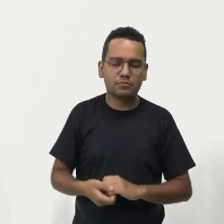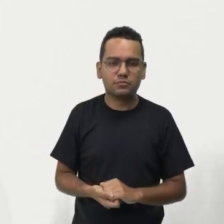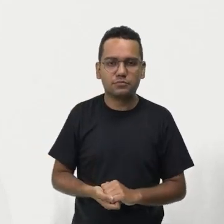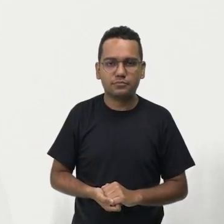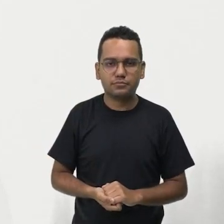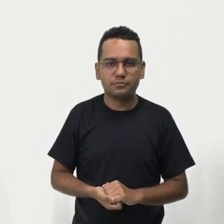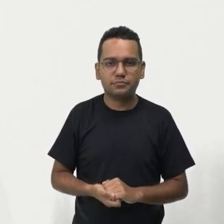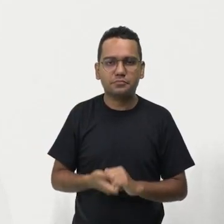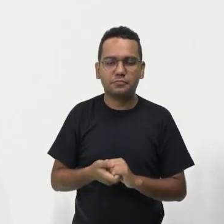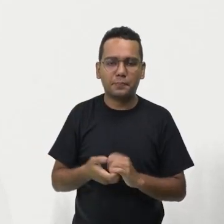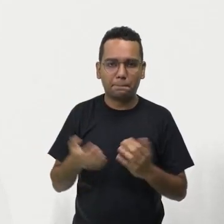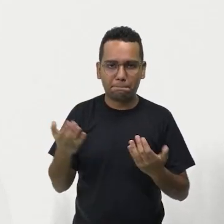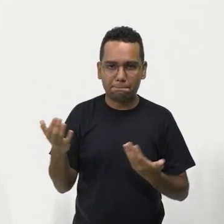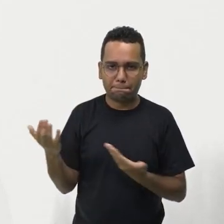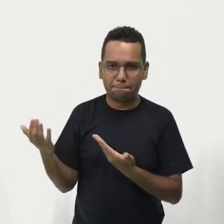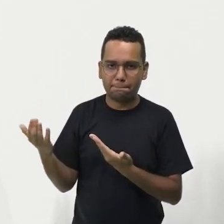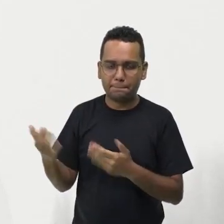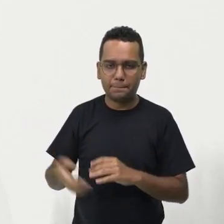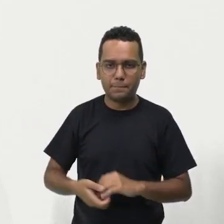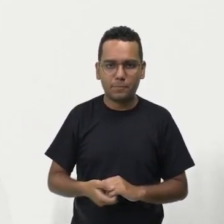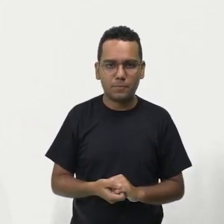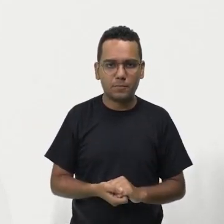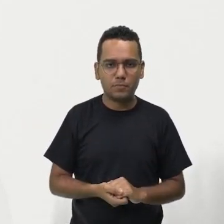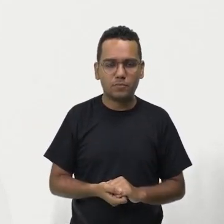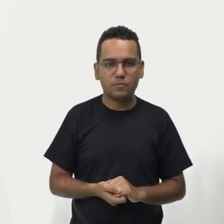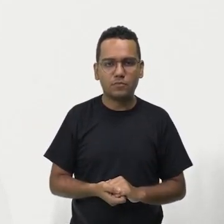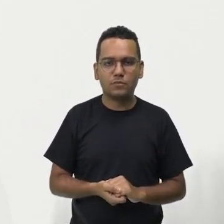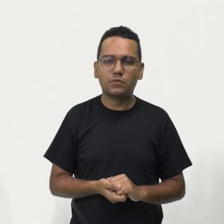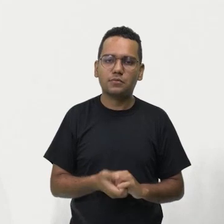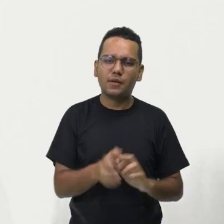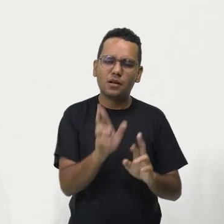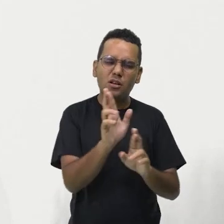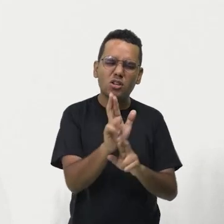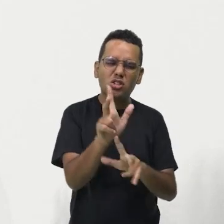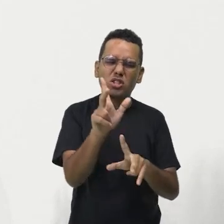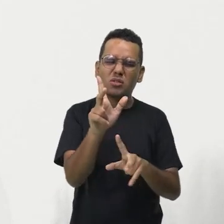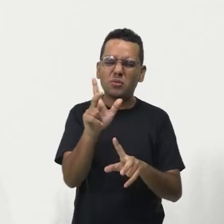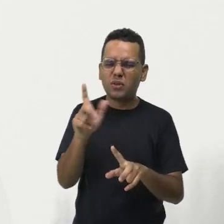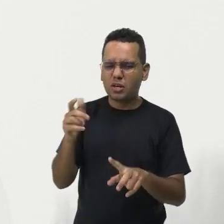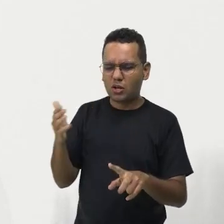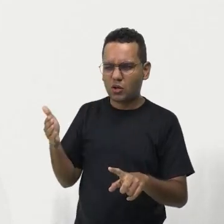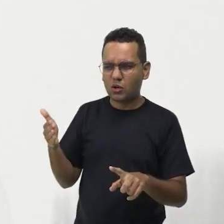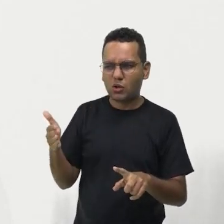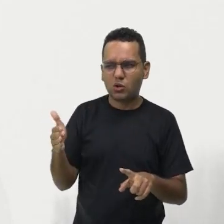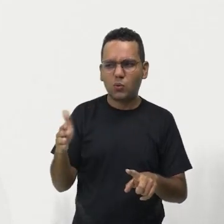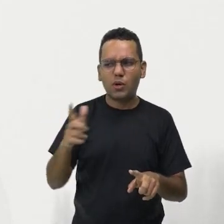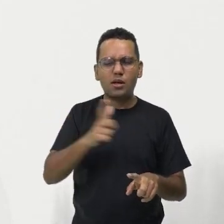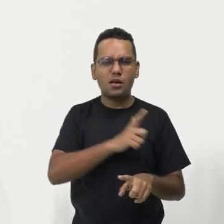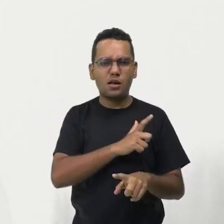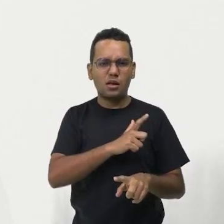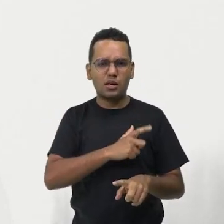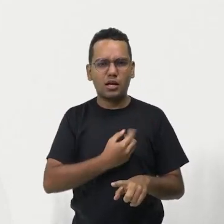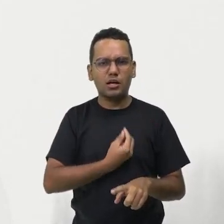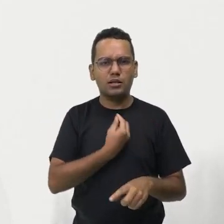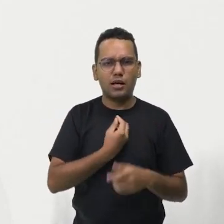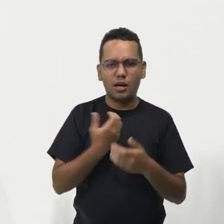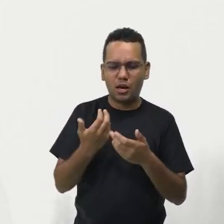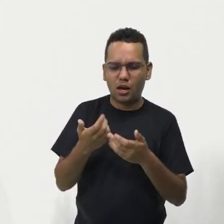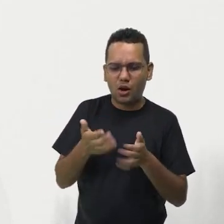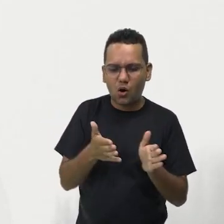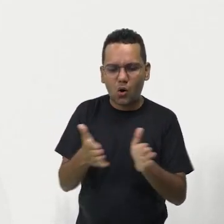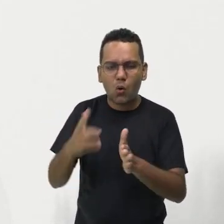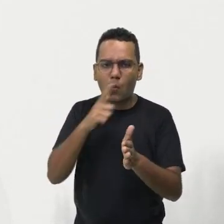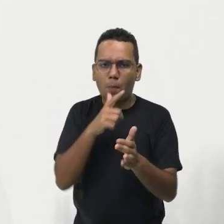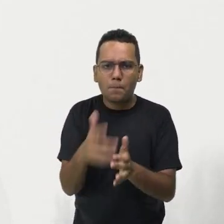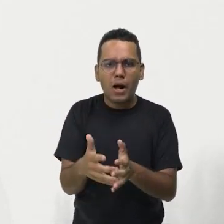texto aqui? Olha só. Ao contrário do poraquê, os peixes que habitam os